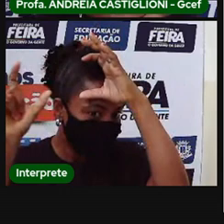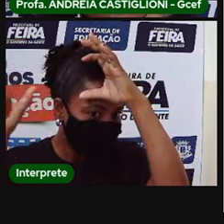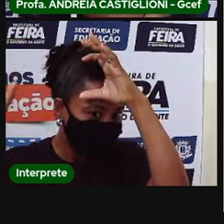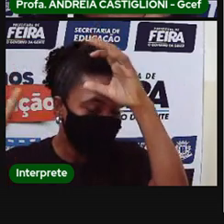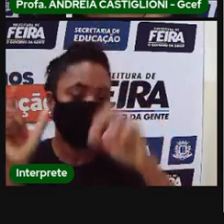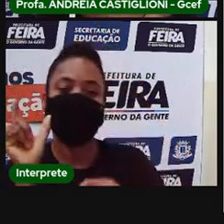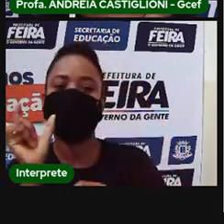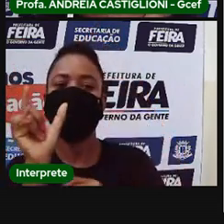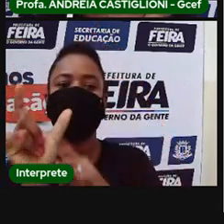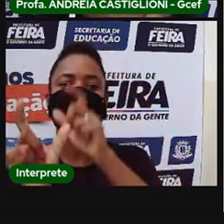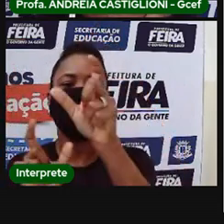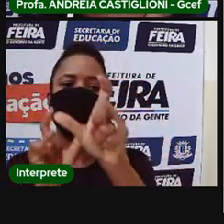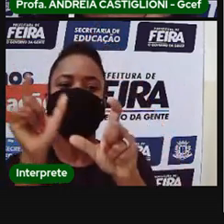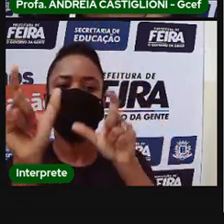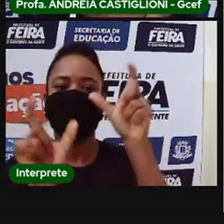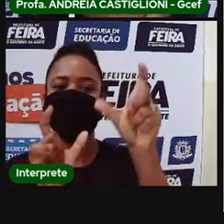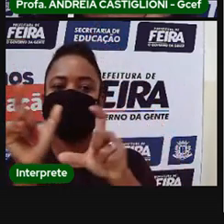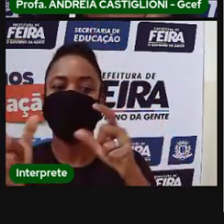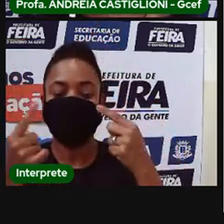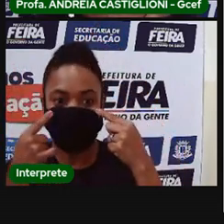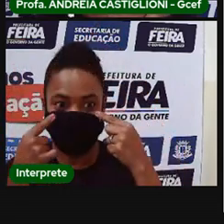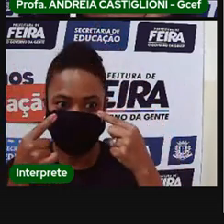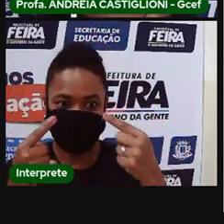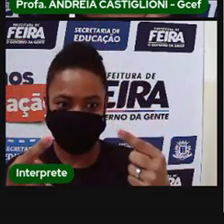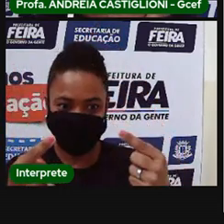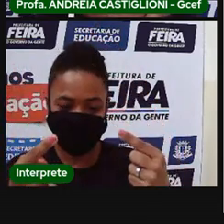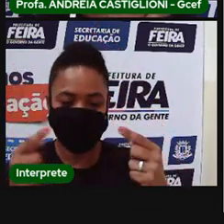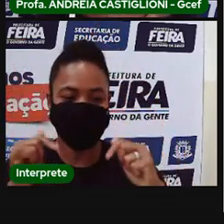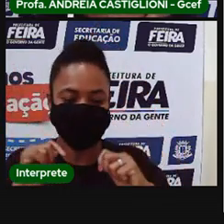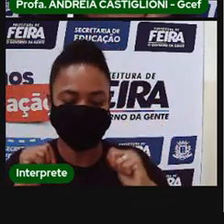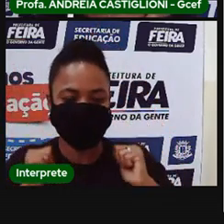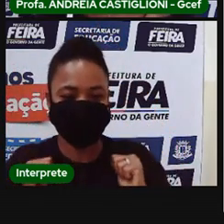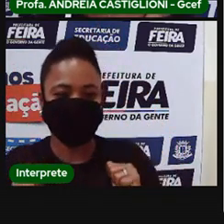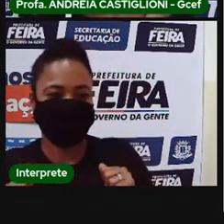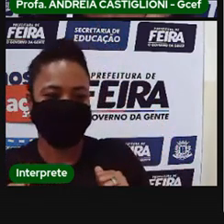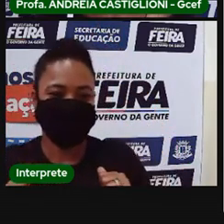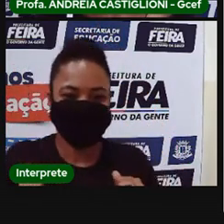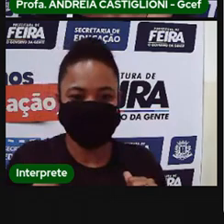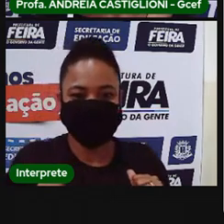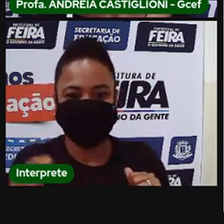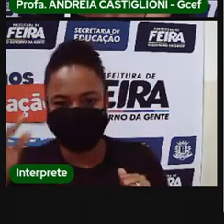tchan, tchan, tchan. Vamos ver o que é que a gente está levando na nossa mochila da aula de hoje?